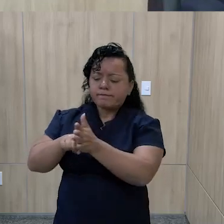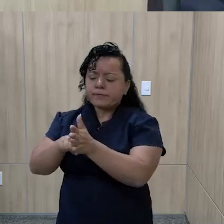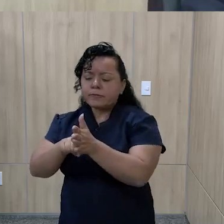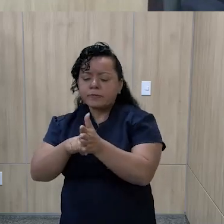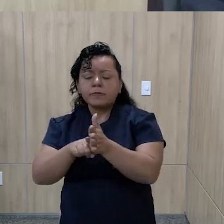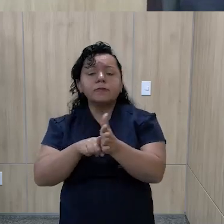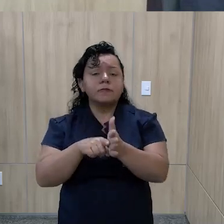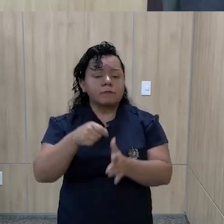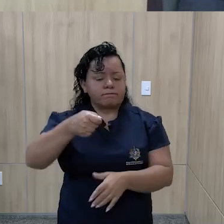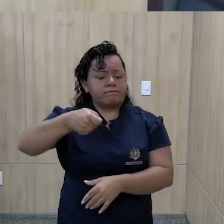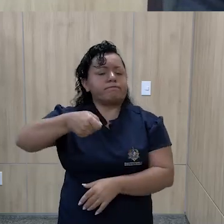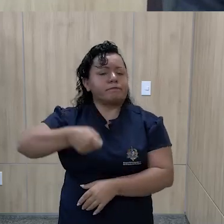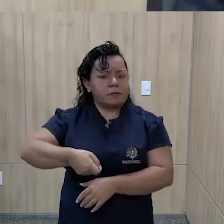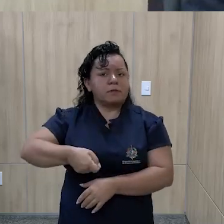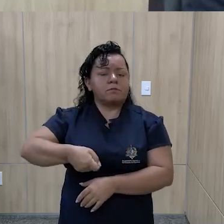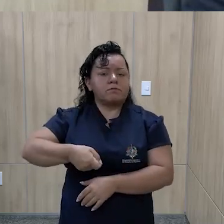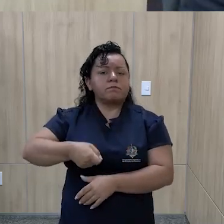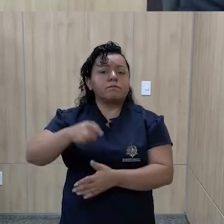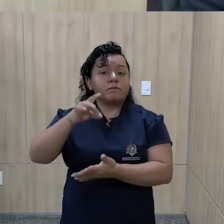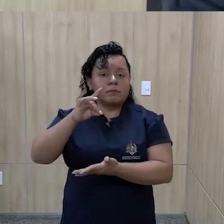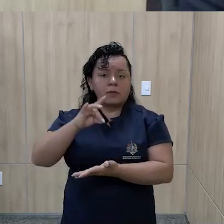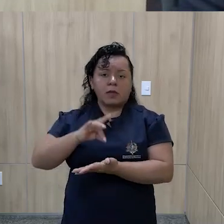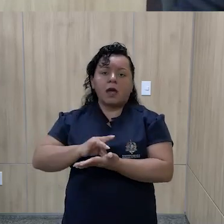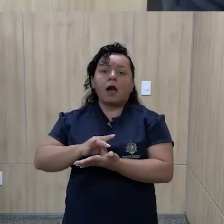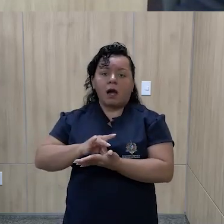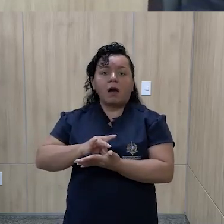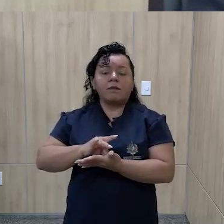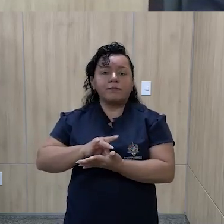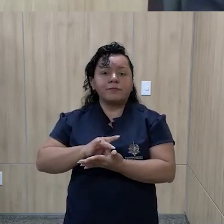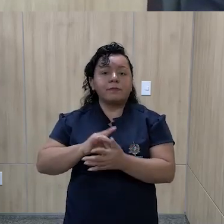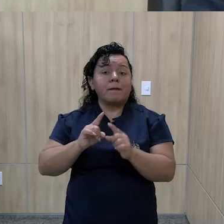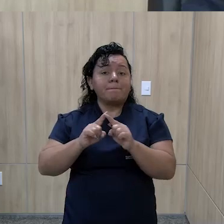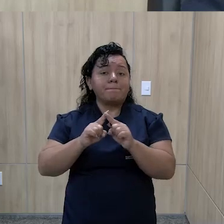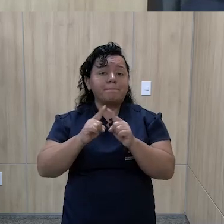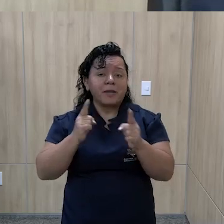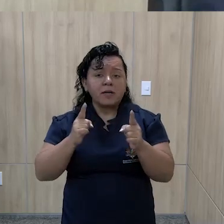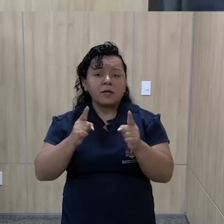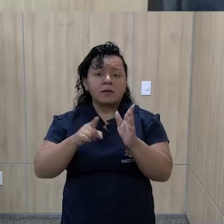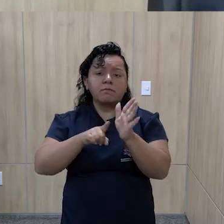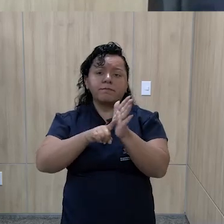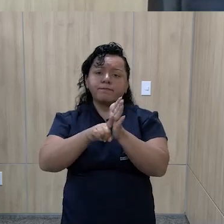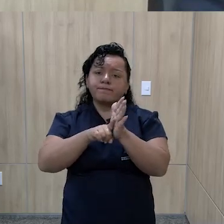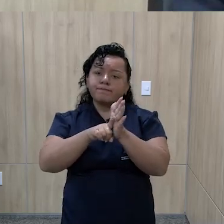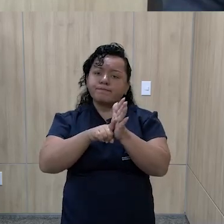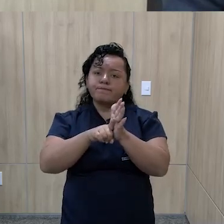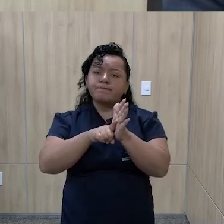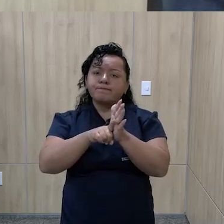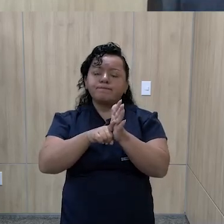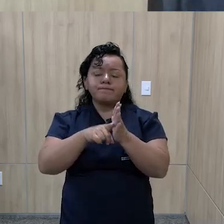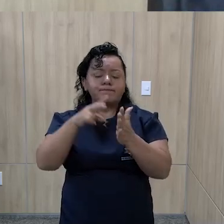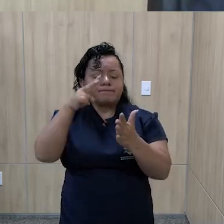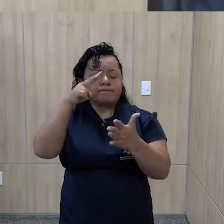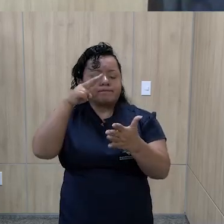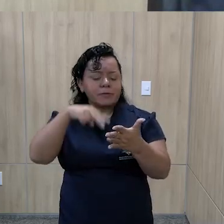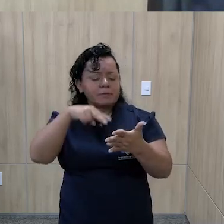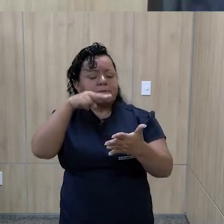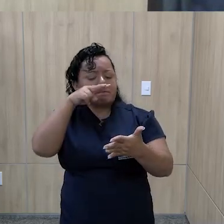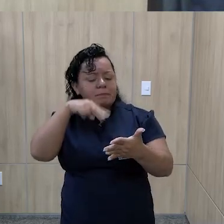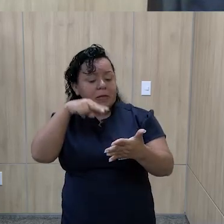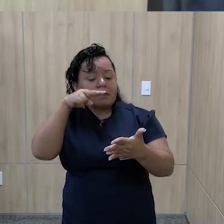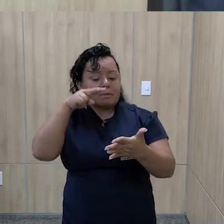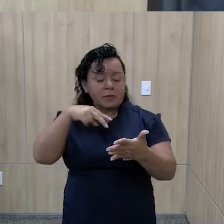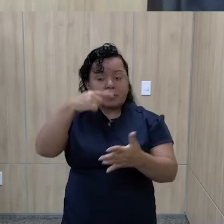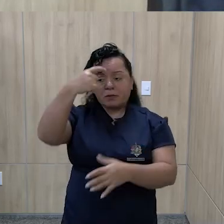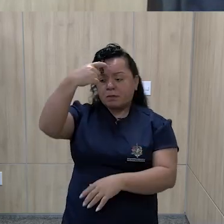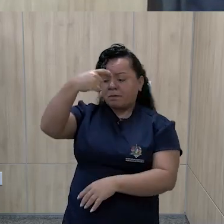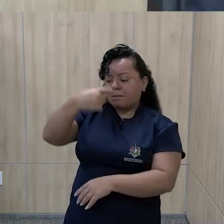papel para que se torna efetivo porém nessa pesquisa que me debrucei como pai